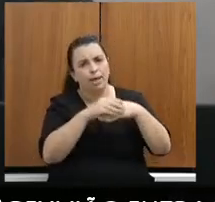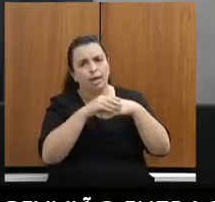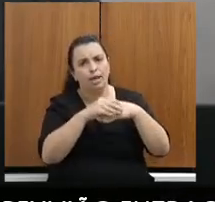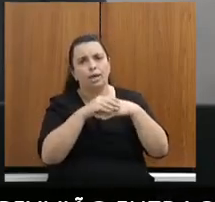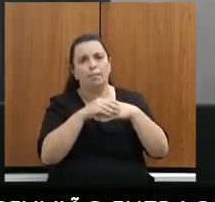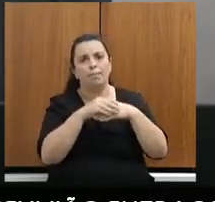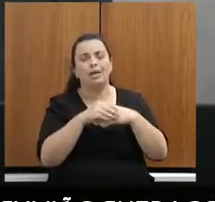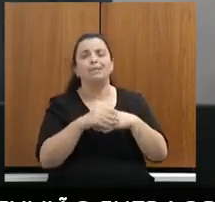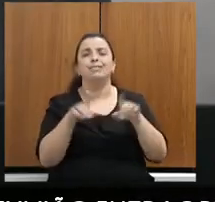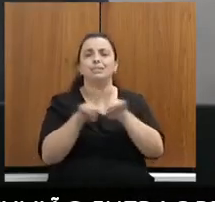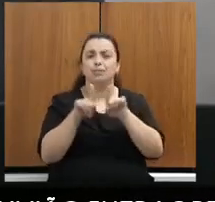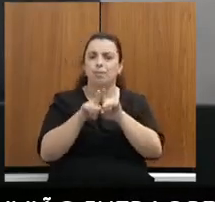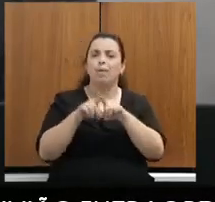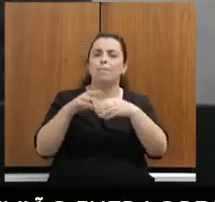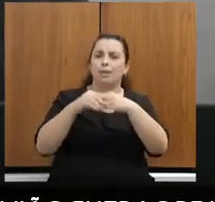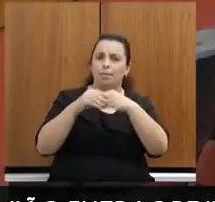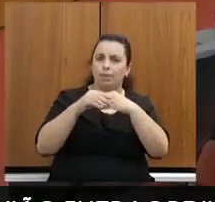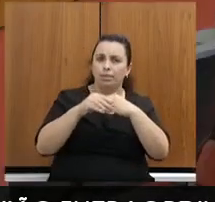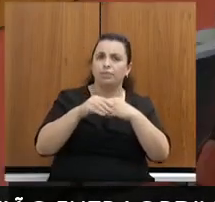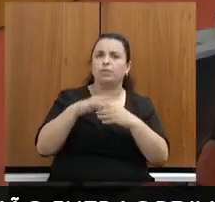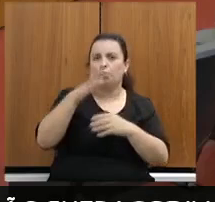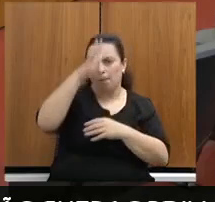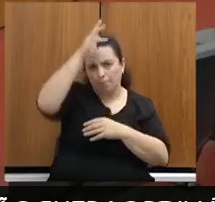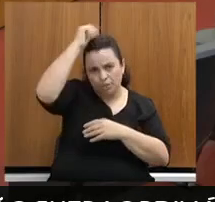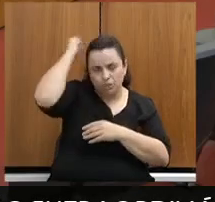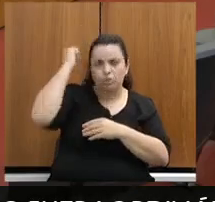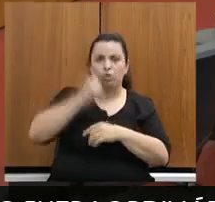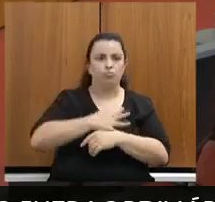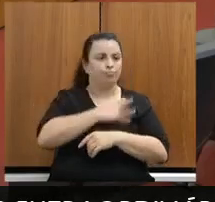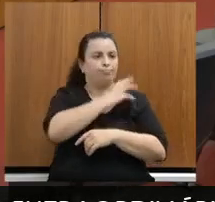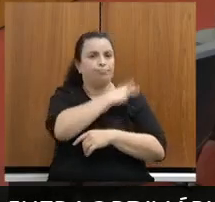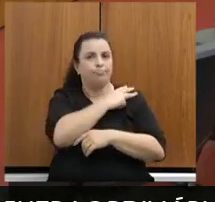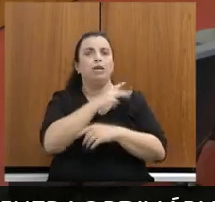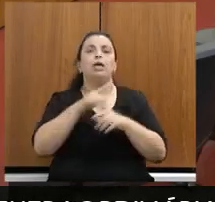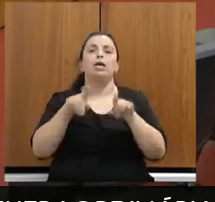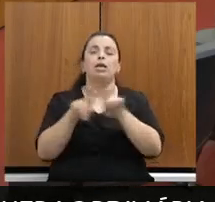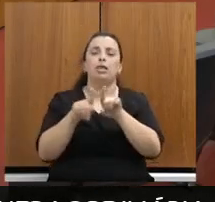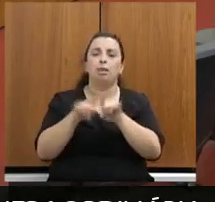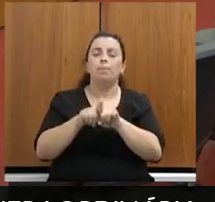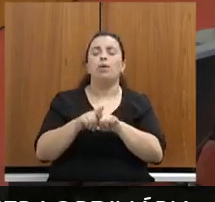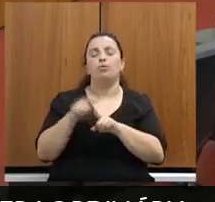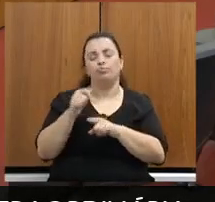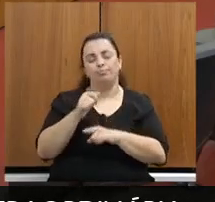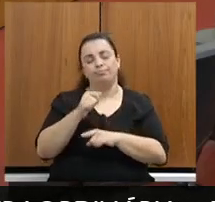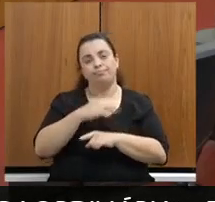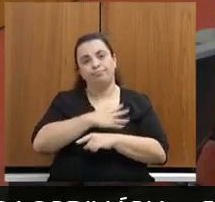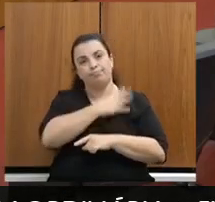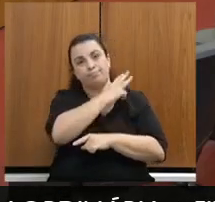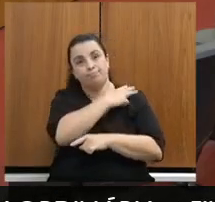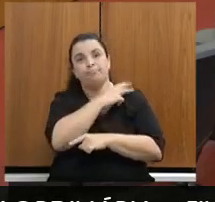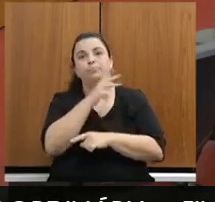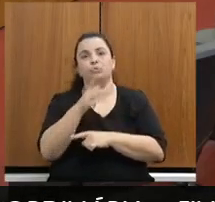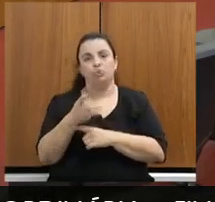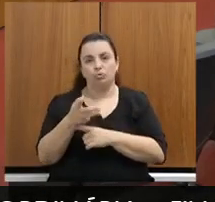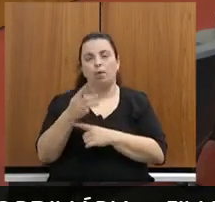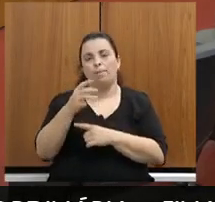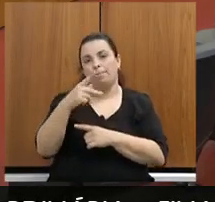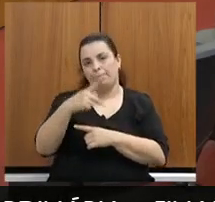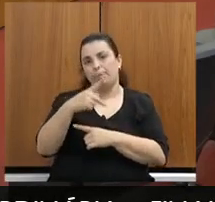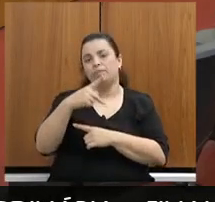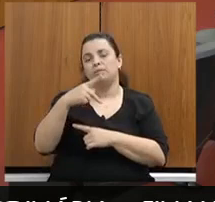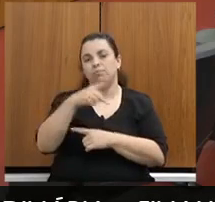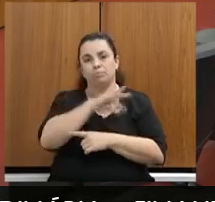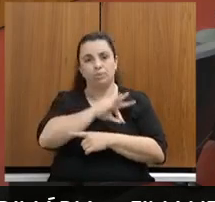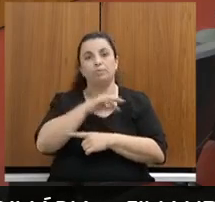parabenizamos o comandante-geral da Ah tá eu comandando o corpo de bombeiros é nós sabemos que entrou recursos da